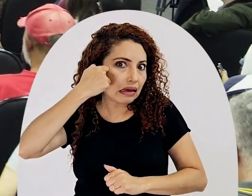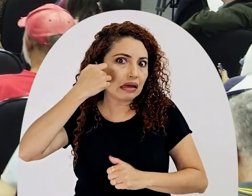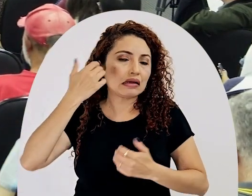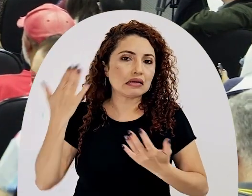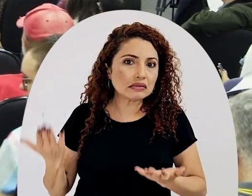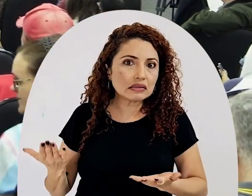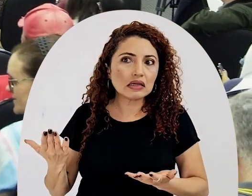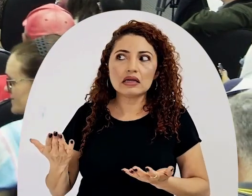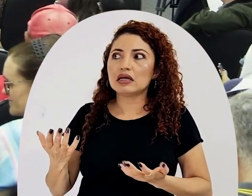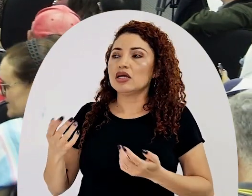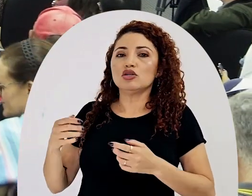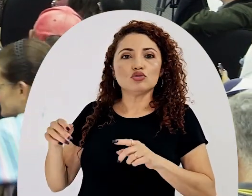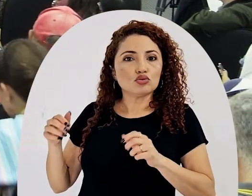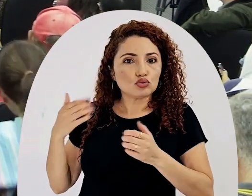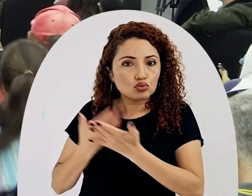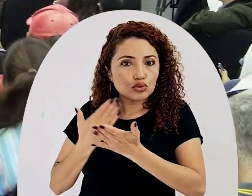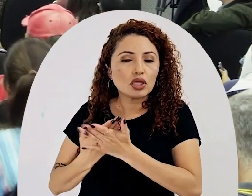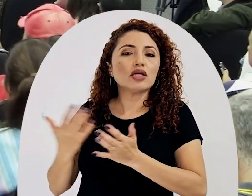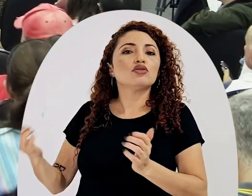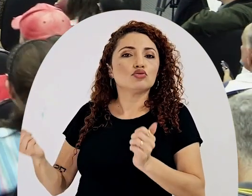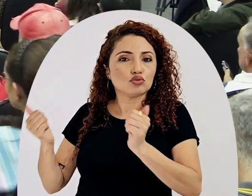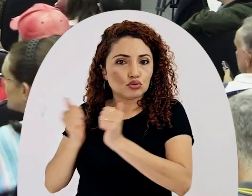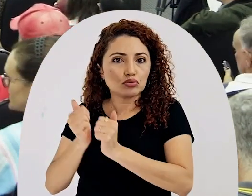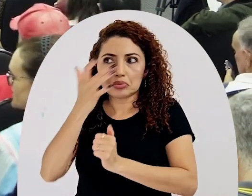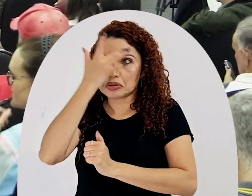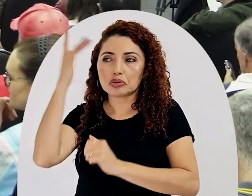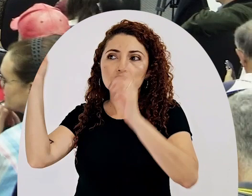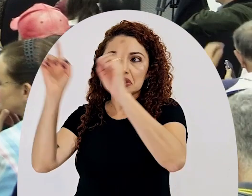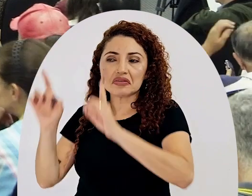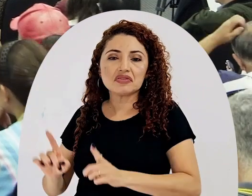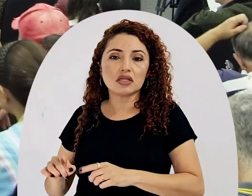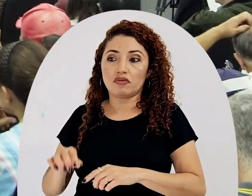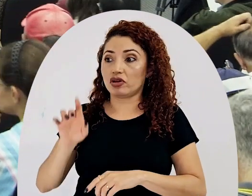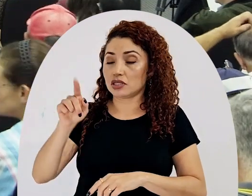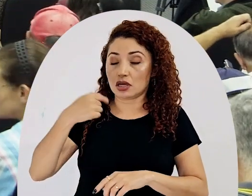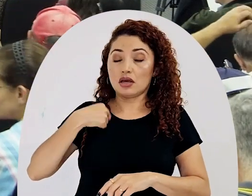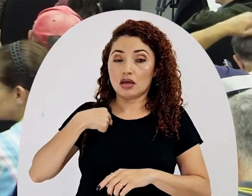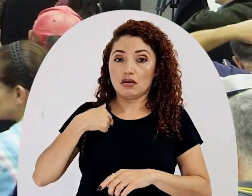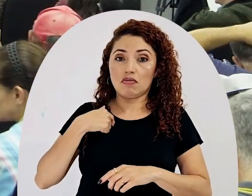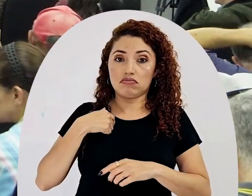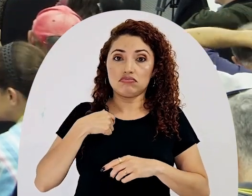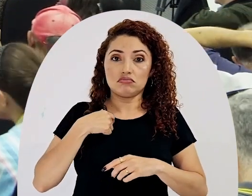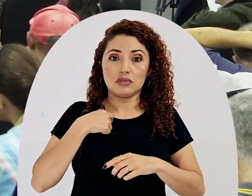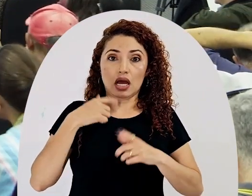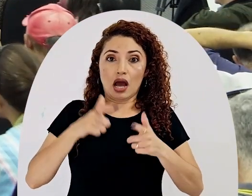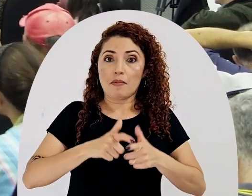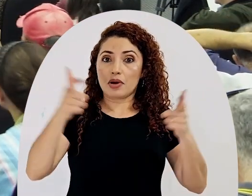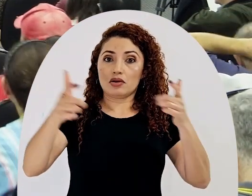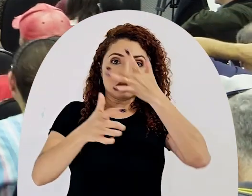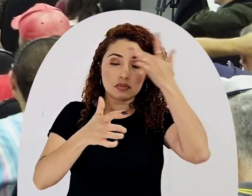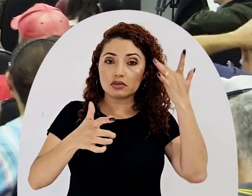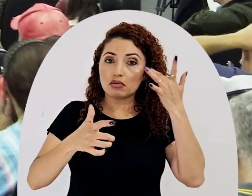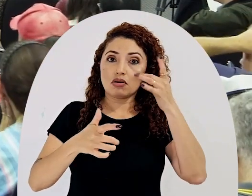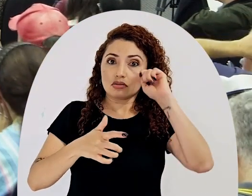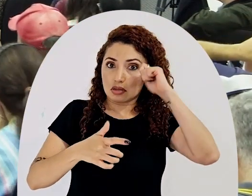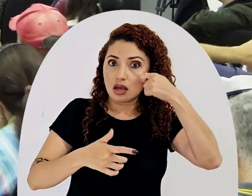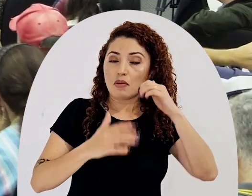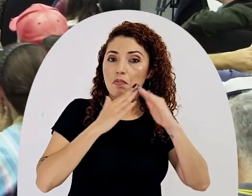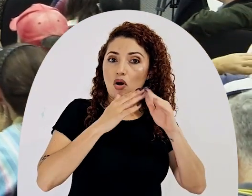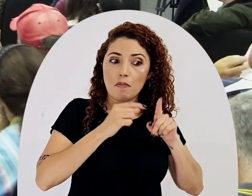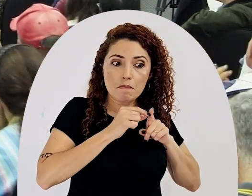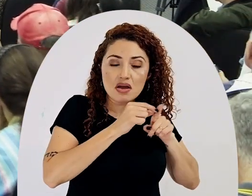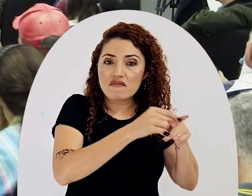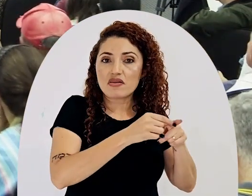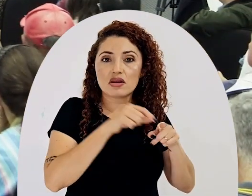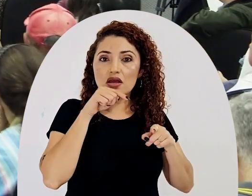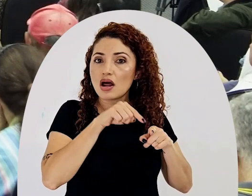de pessoas negras. E eu me incluo numa delas. A maioria das pessoas negras brasileiras são periféricas. Elas